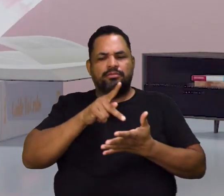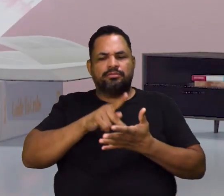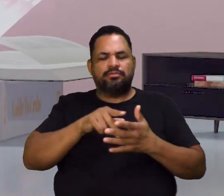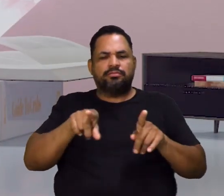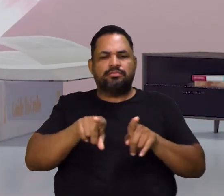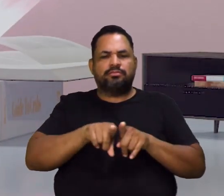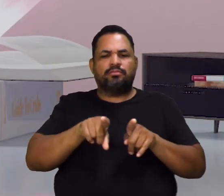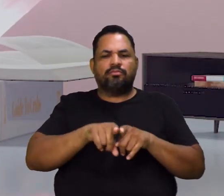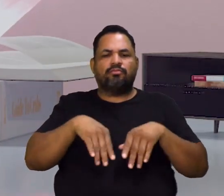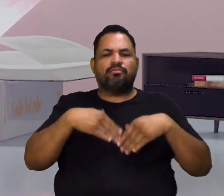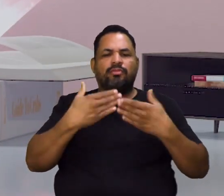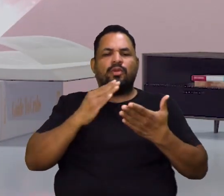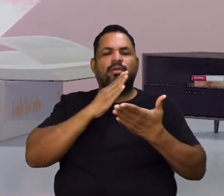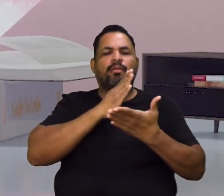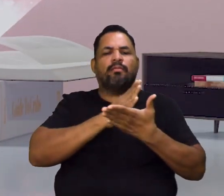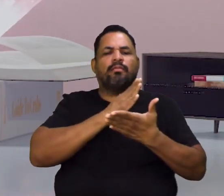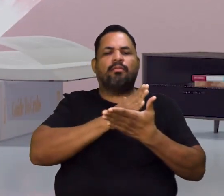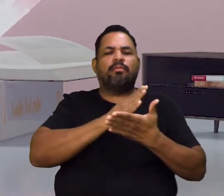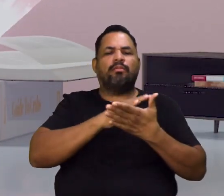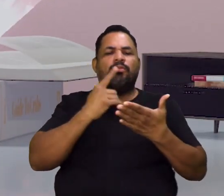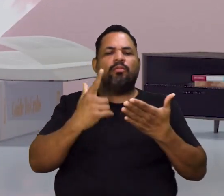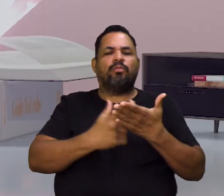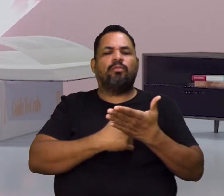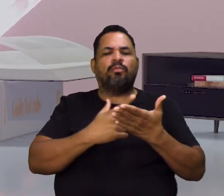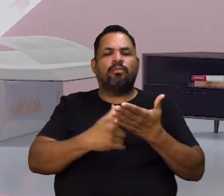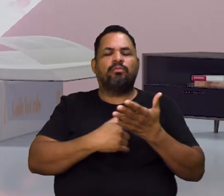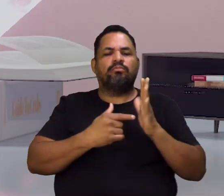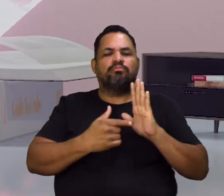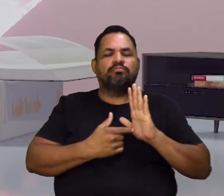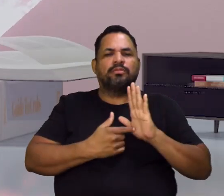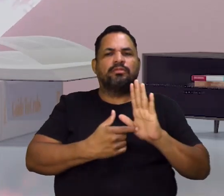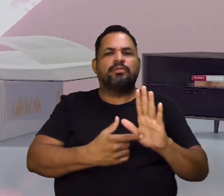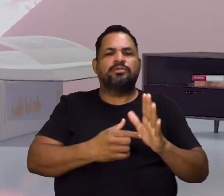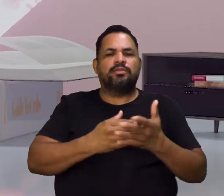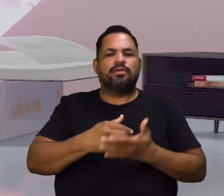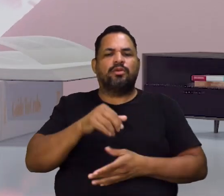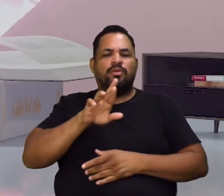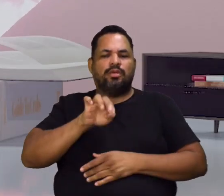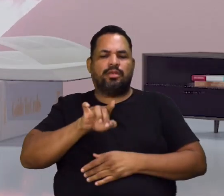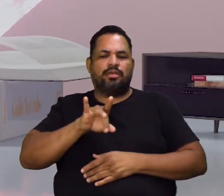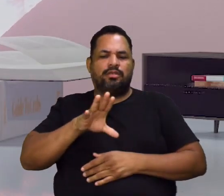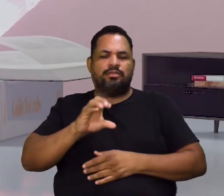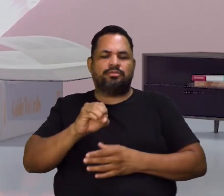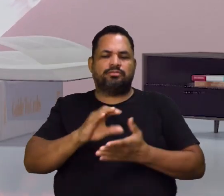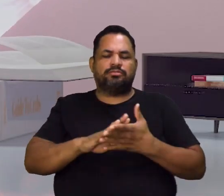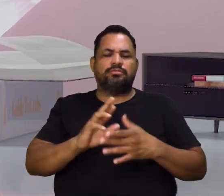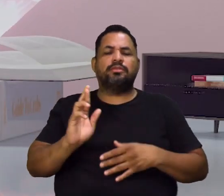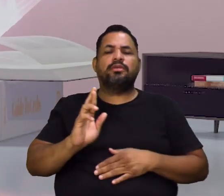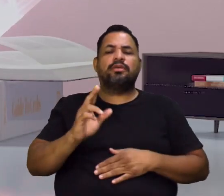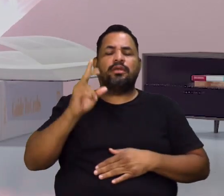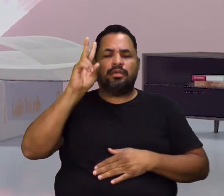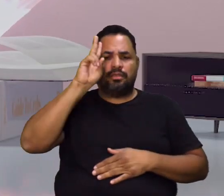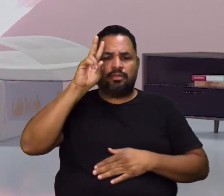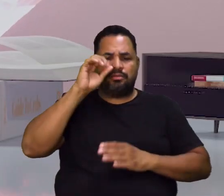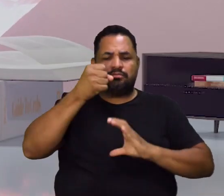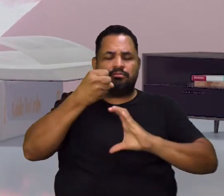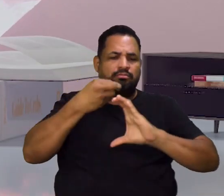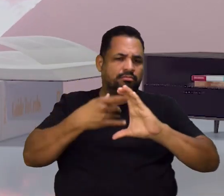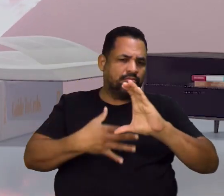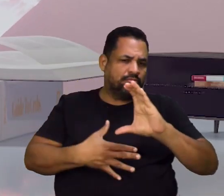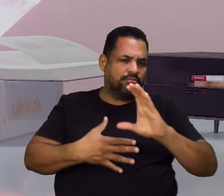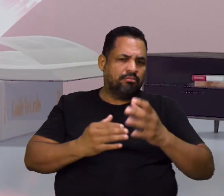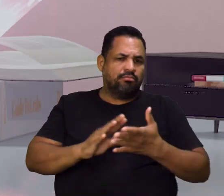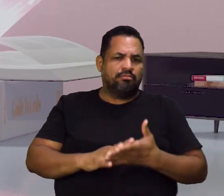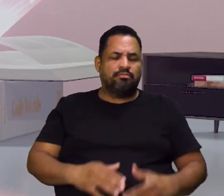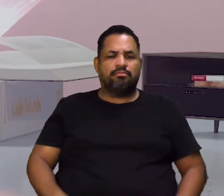Qual é a parte do livro que vai destacar o realismo quem que lembra da questão das características